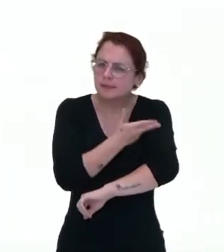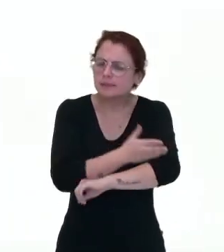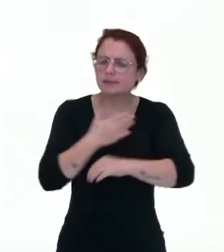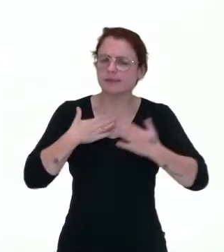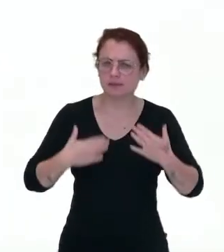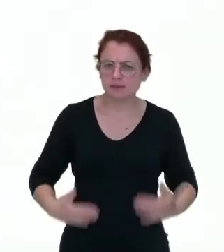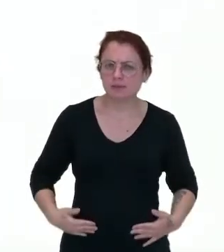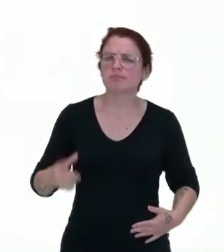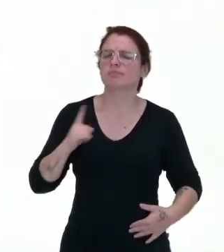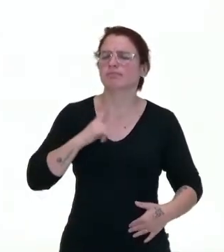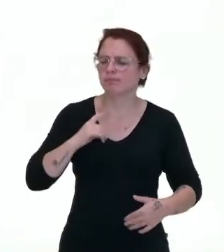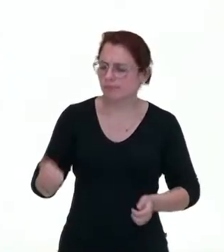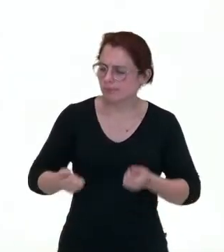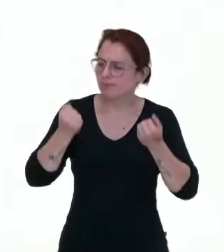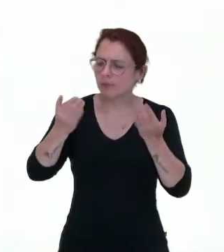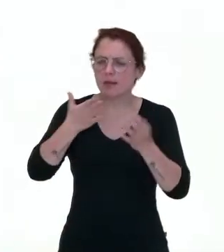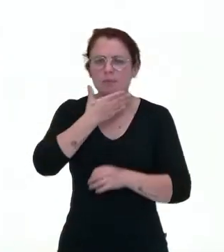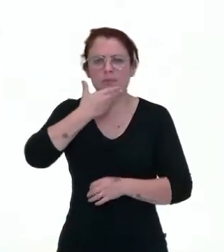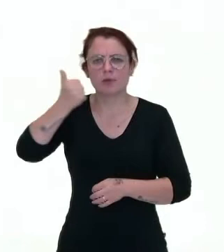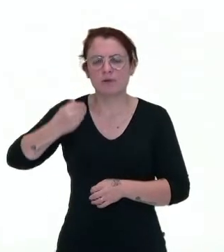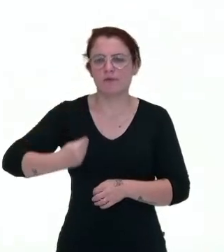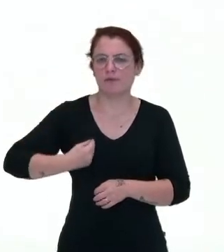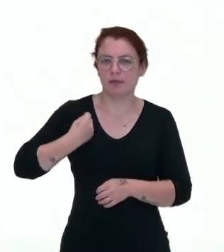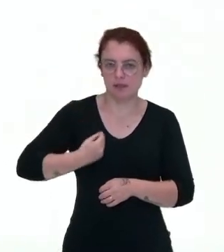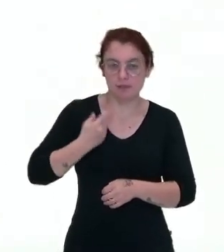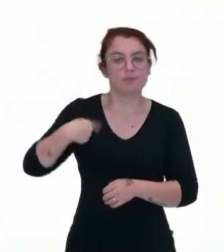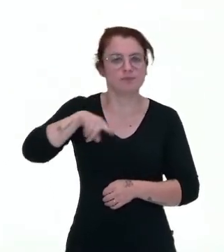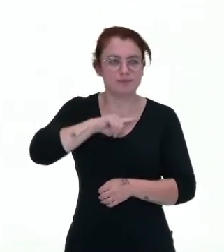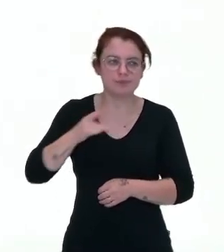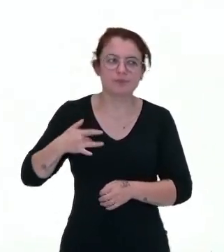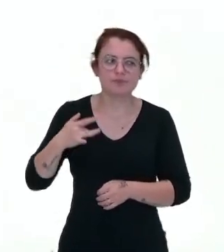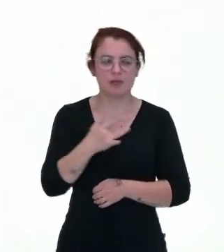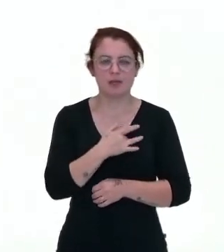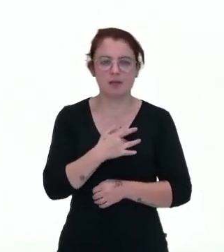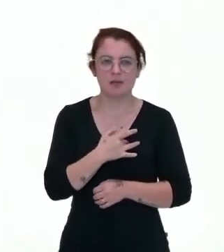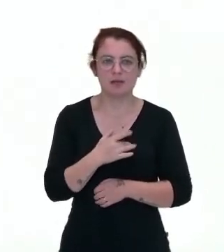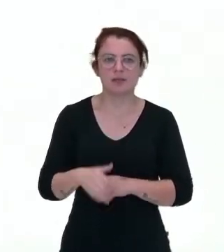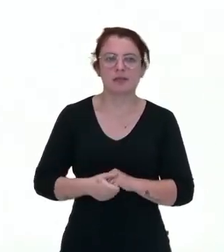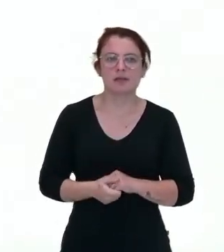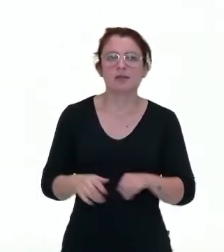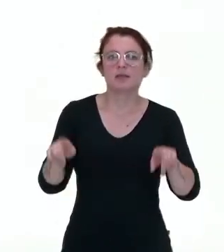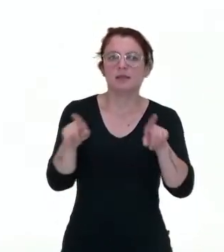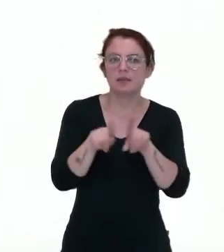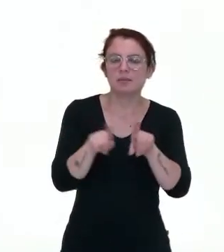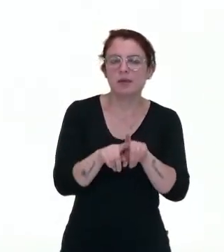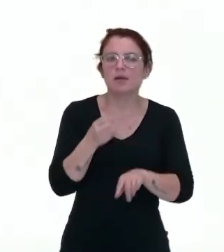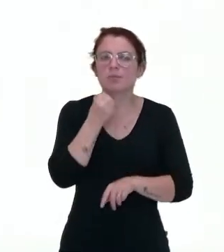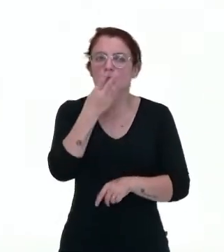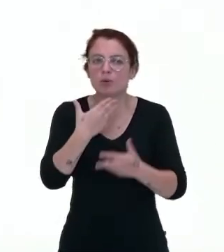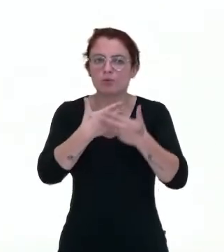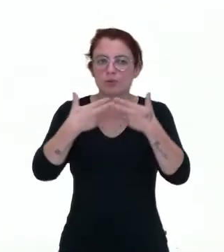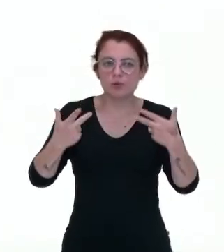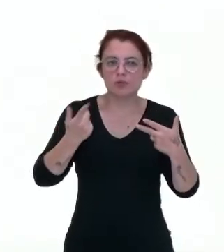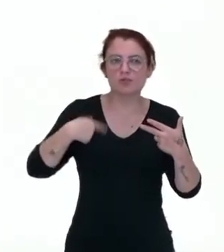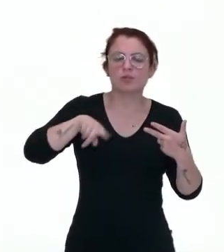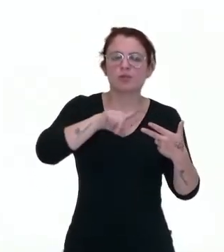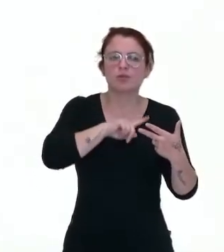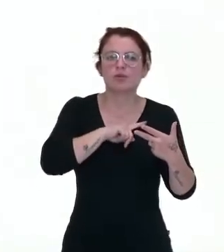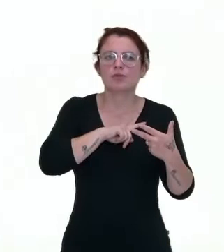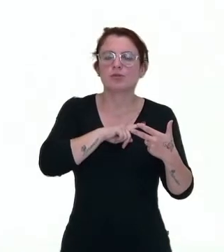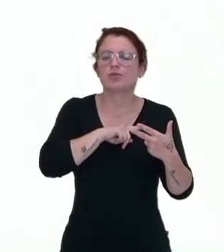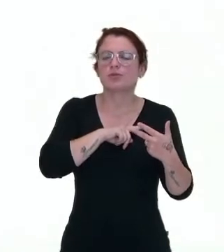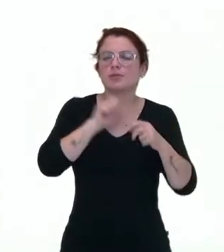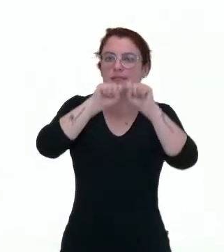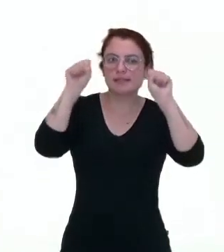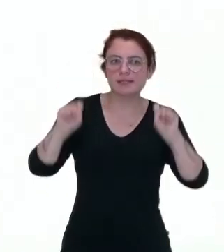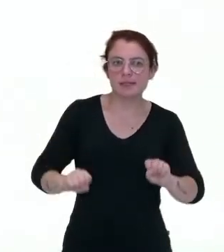promove inúmeros benefícios à nossa saúde, entre eles o bom funcionamento do nosso sistema cardiovascular e